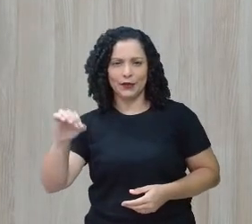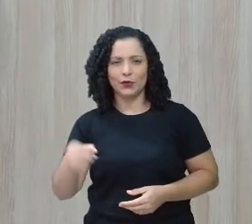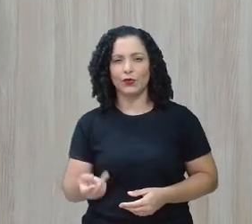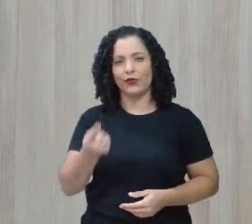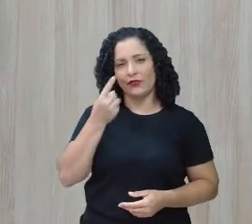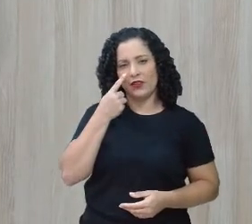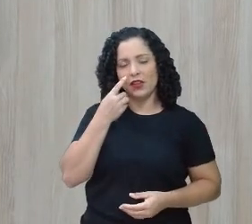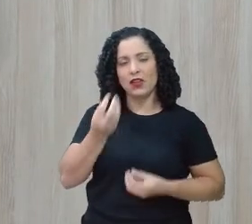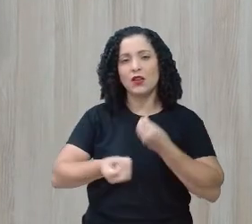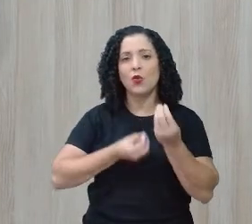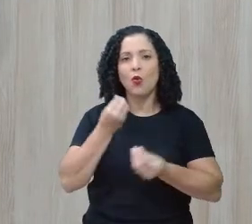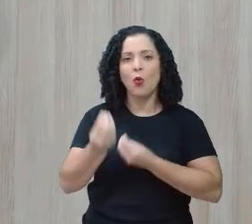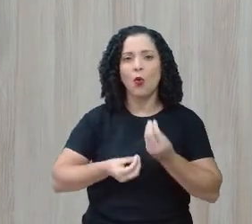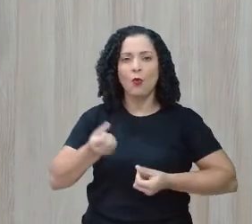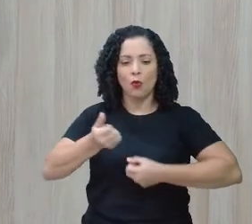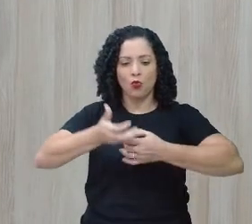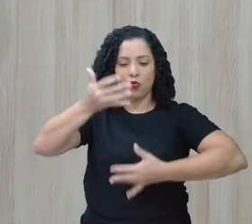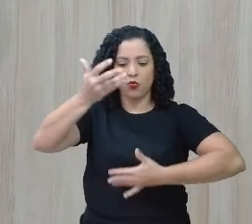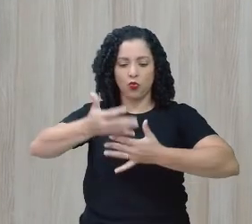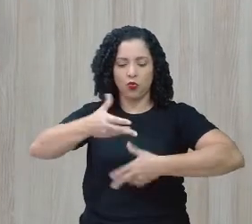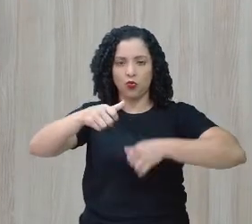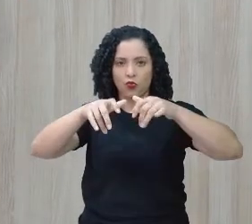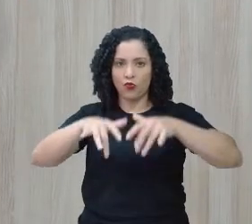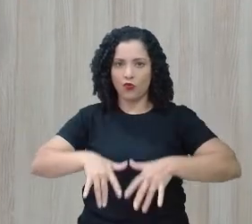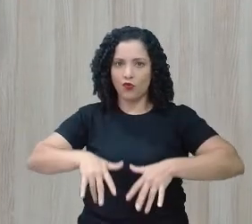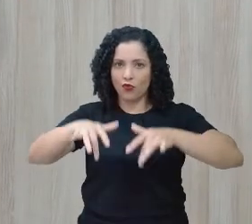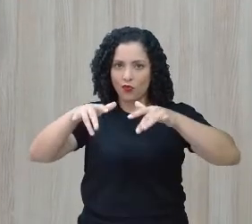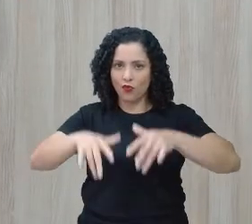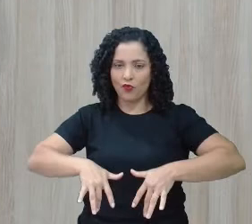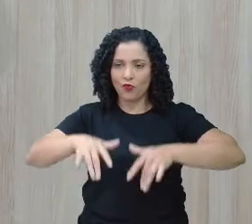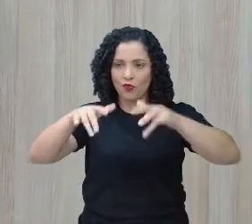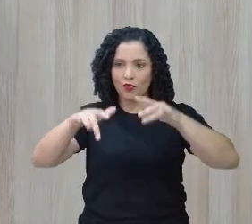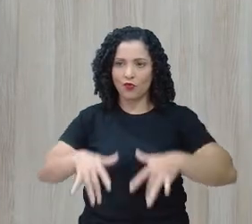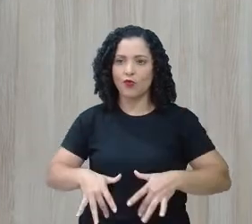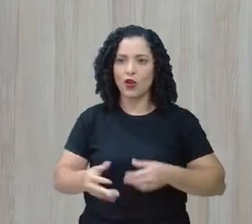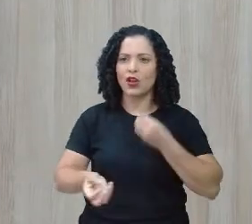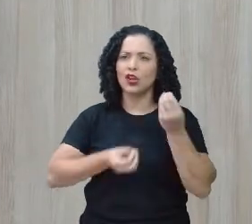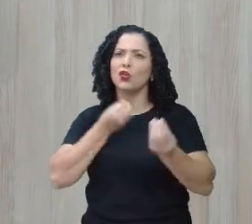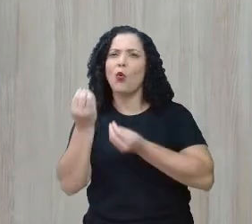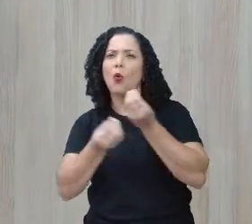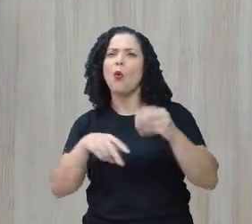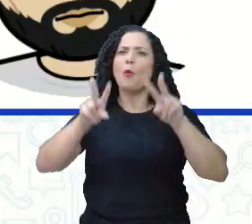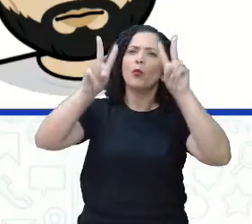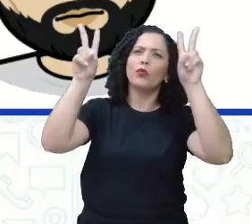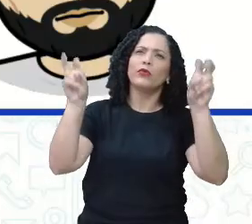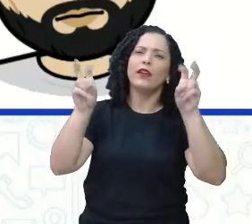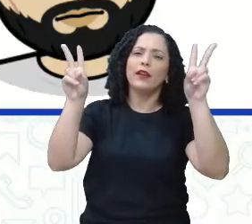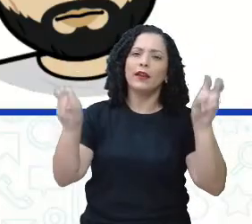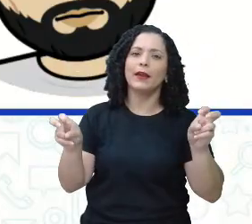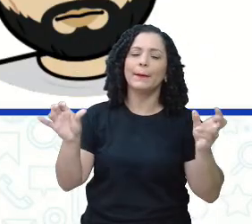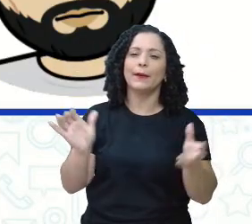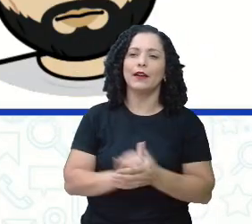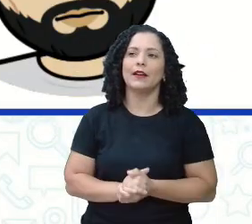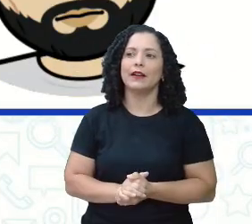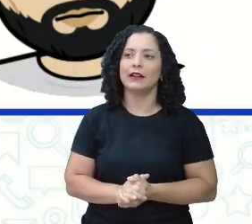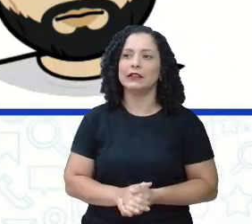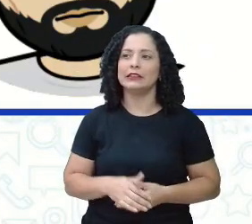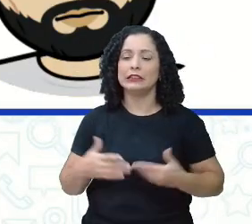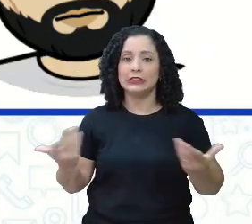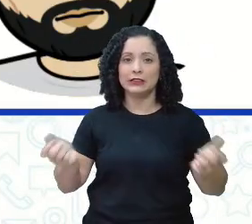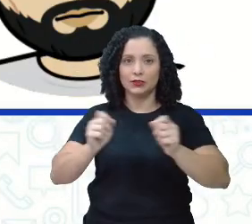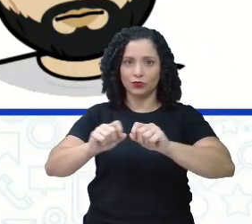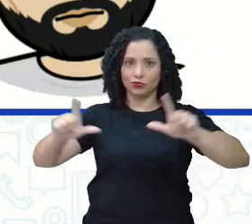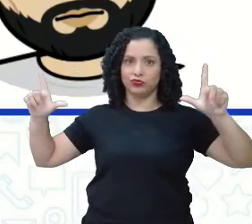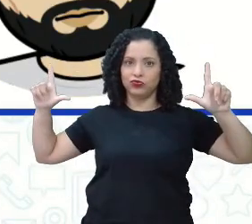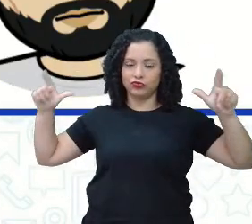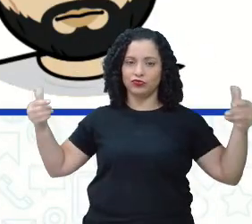movimentação aí no chat e fazer também as suas considerações relacionadas ao tema, tá bom? Vou pedir para a Billy deixar a tela aí bem grandona, tá? Para a